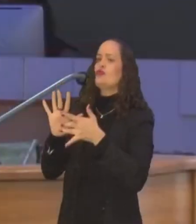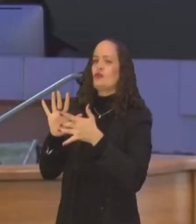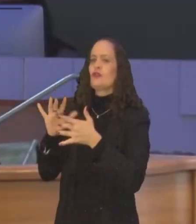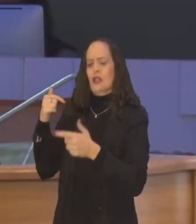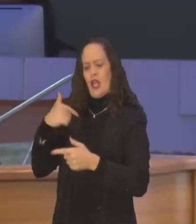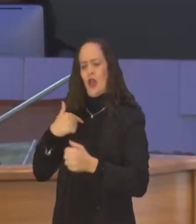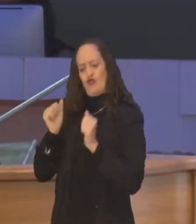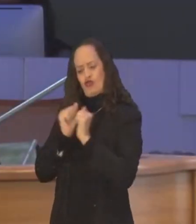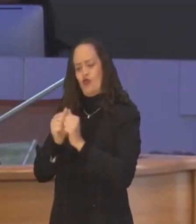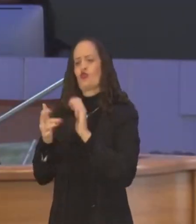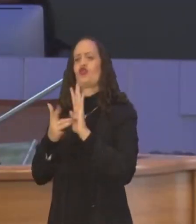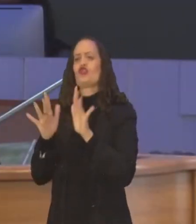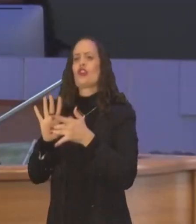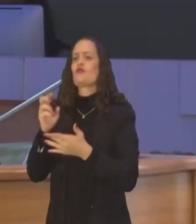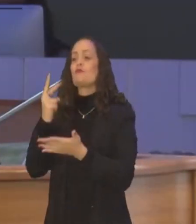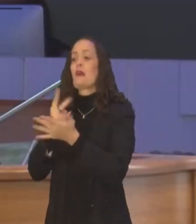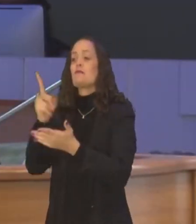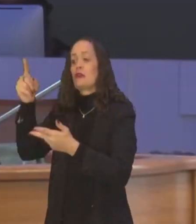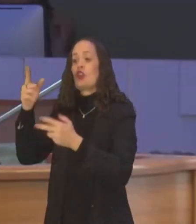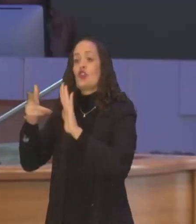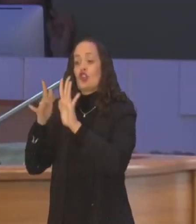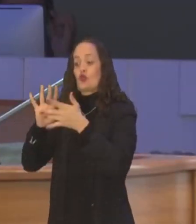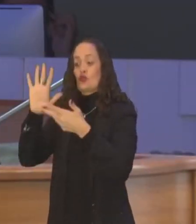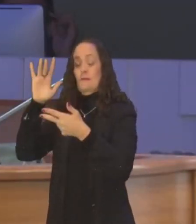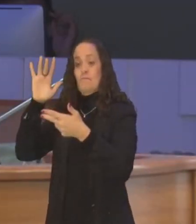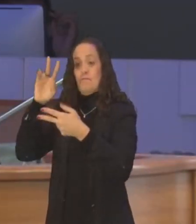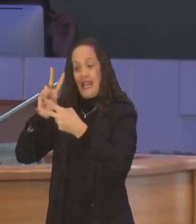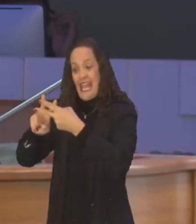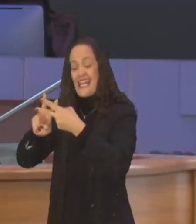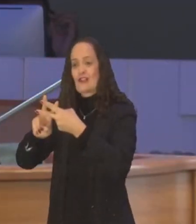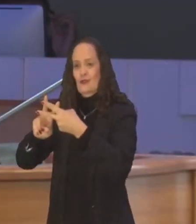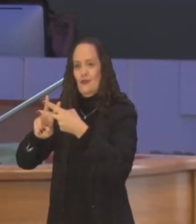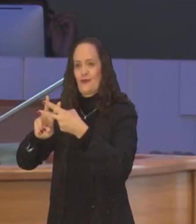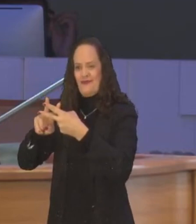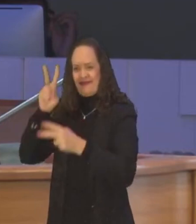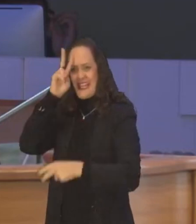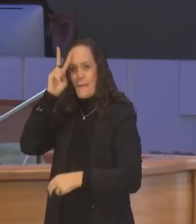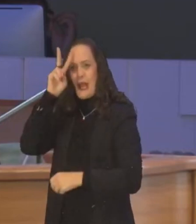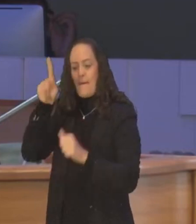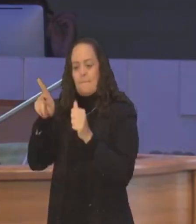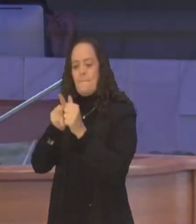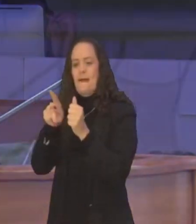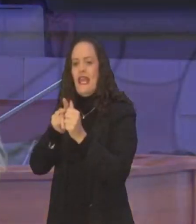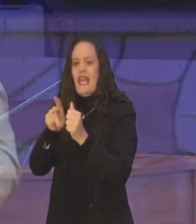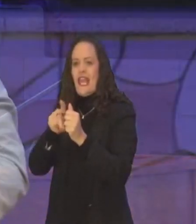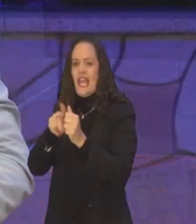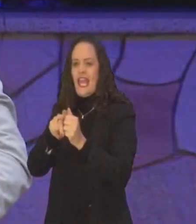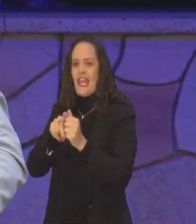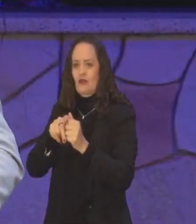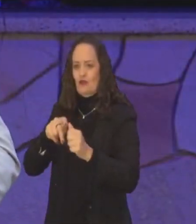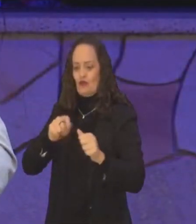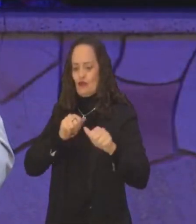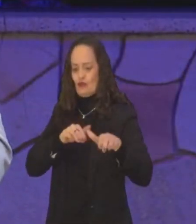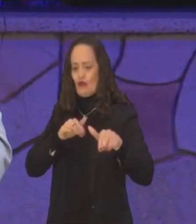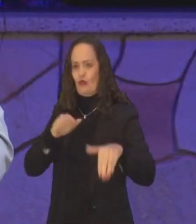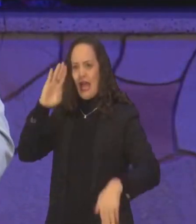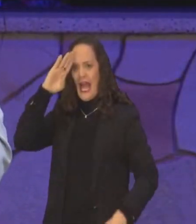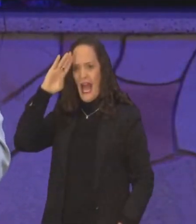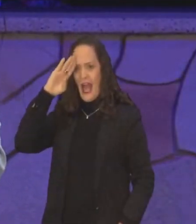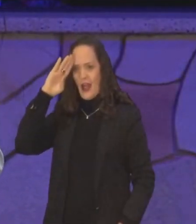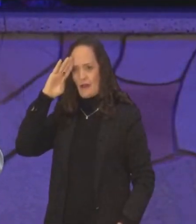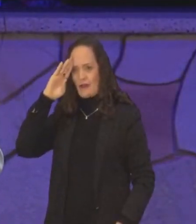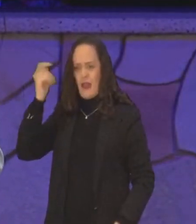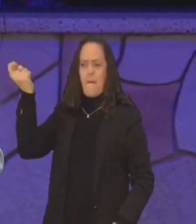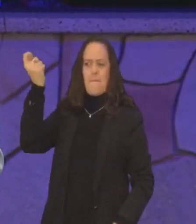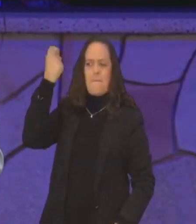e Pedro pegou da sua espada e cortou a orelha de Malco, o soldado, e o Senhor Jesus falou com Pedro: Pedro, guarda a tua espada,